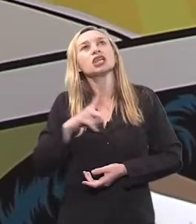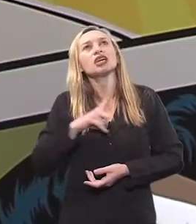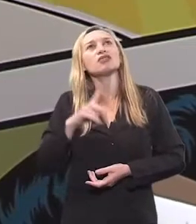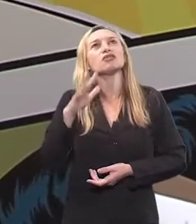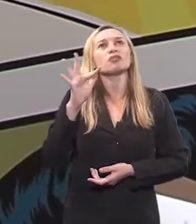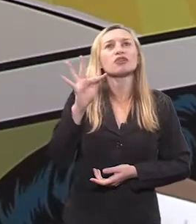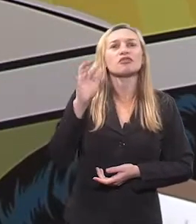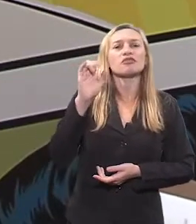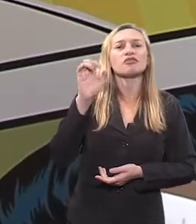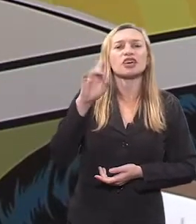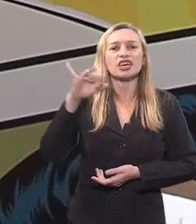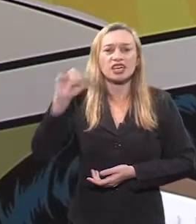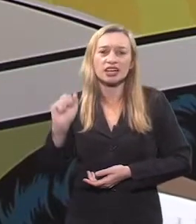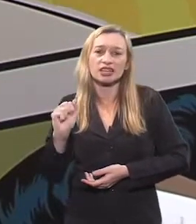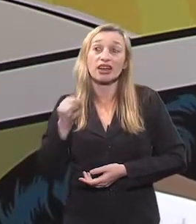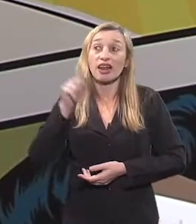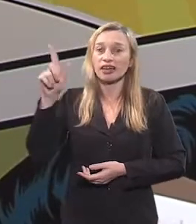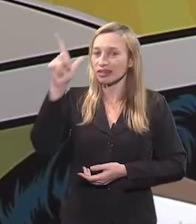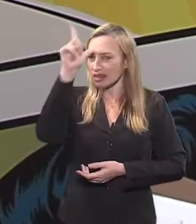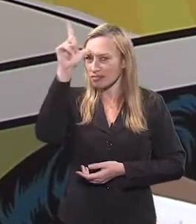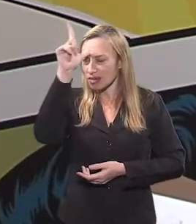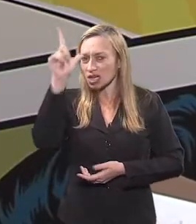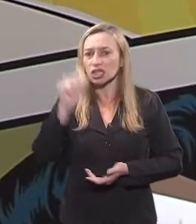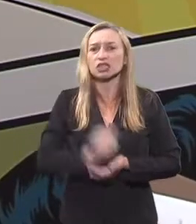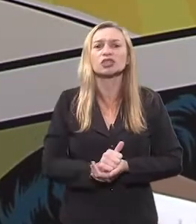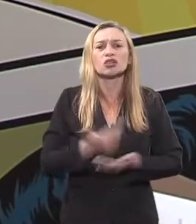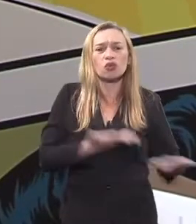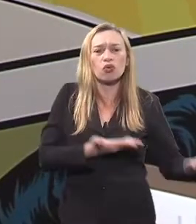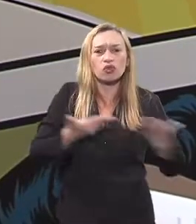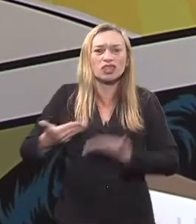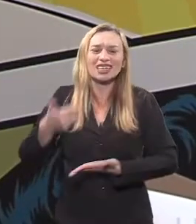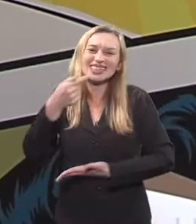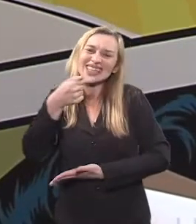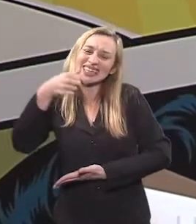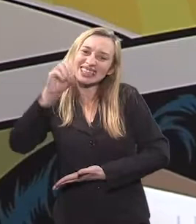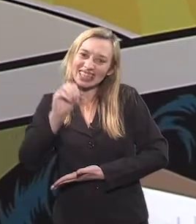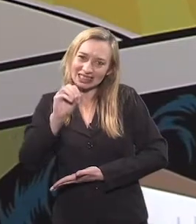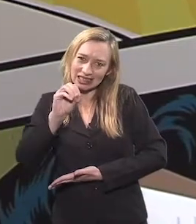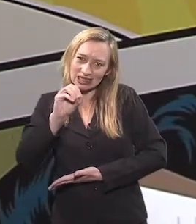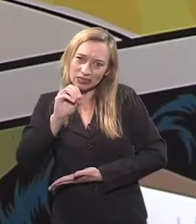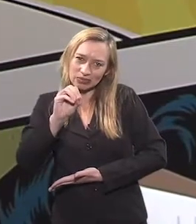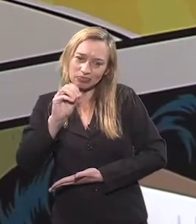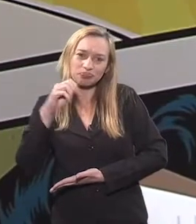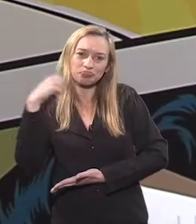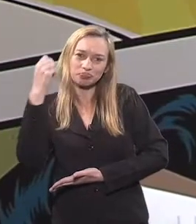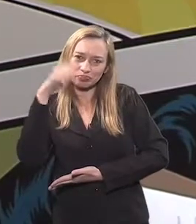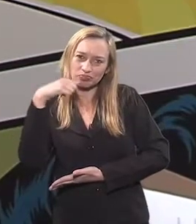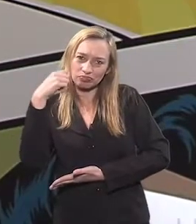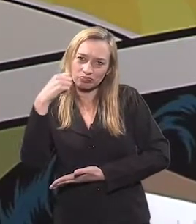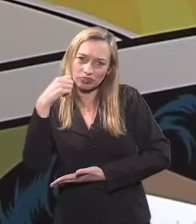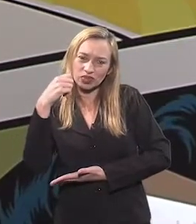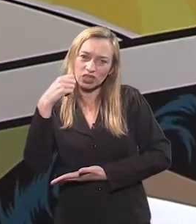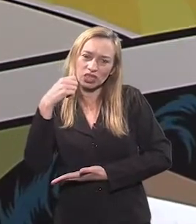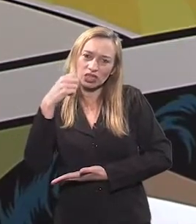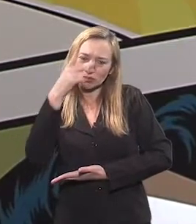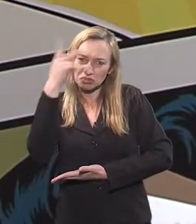uma feira na Alemanha onde foram convidados 70